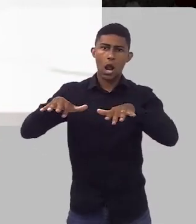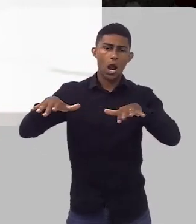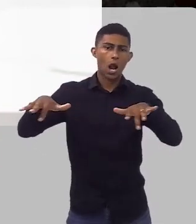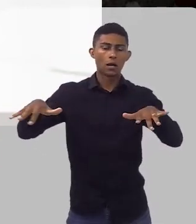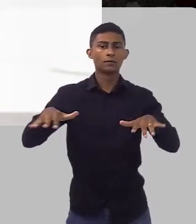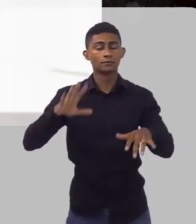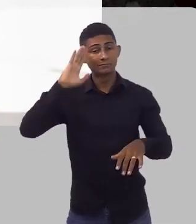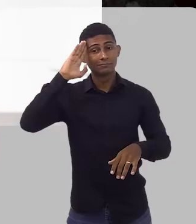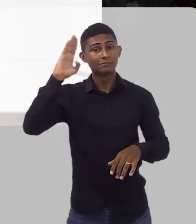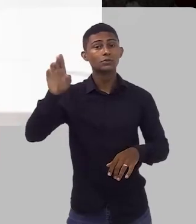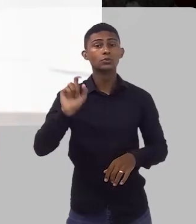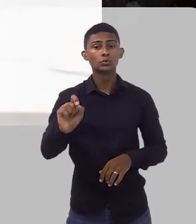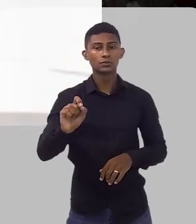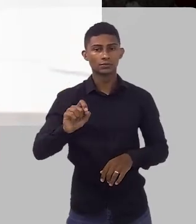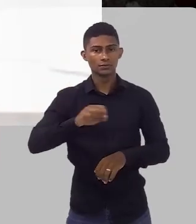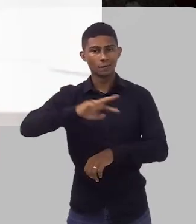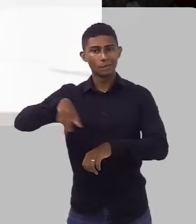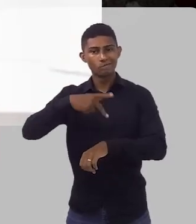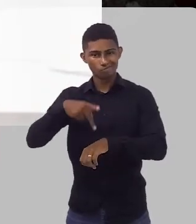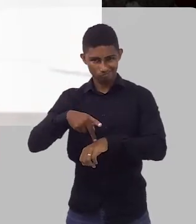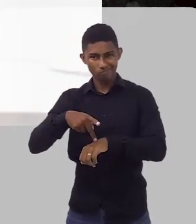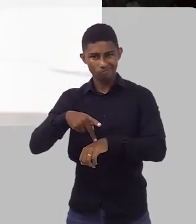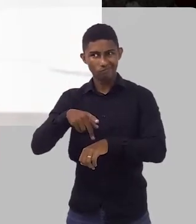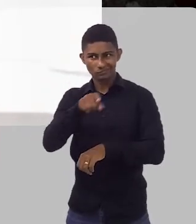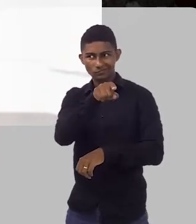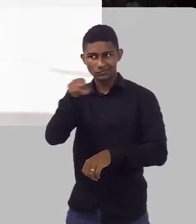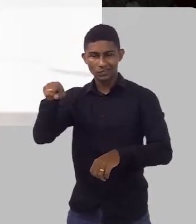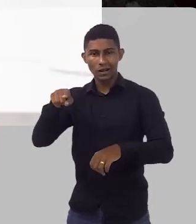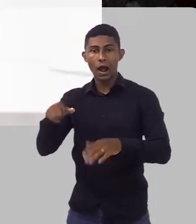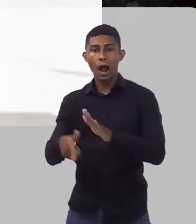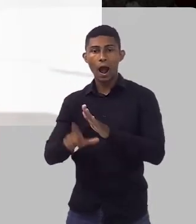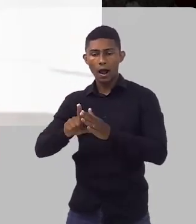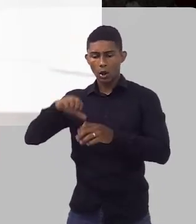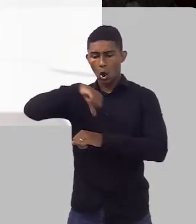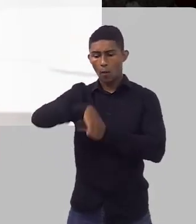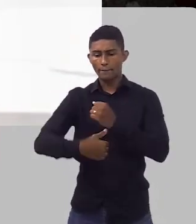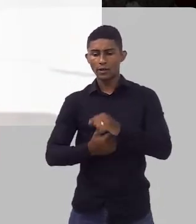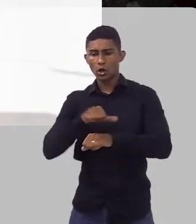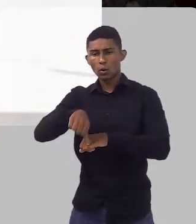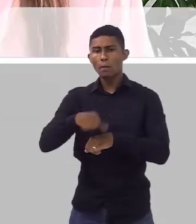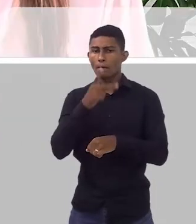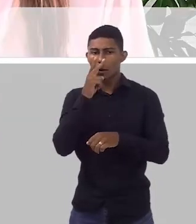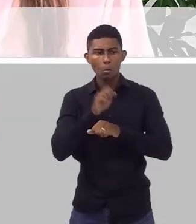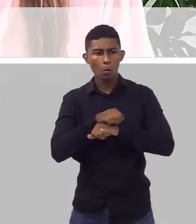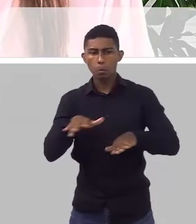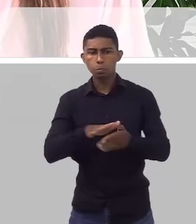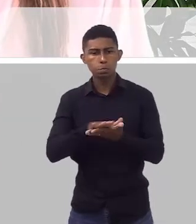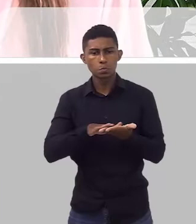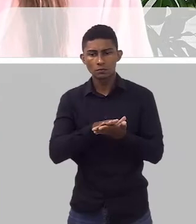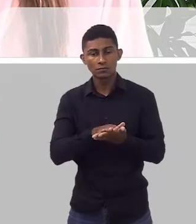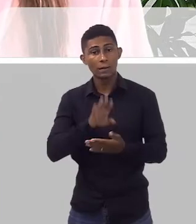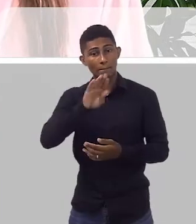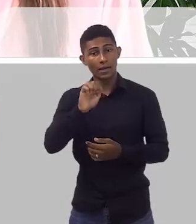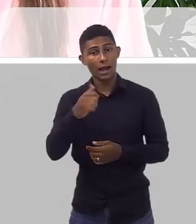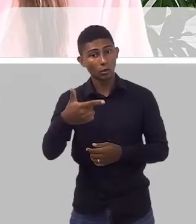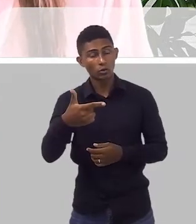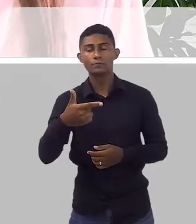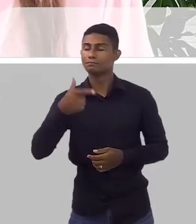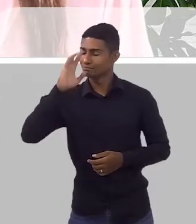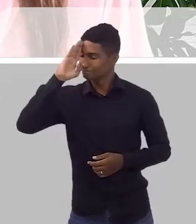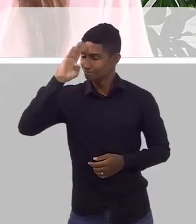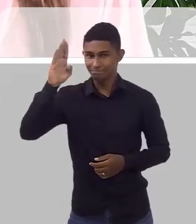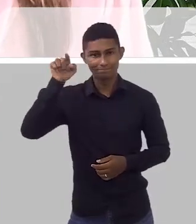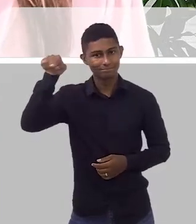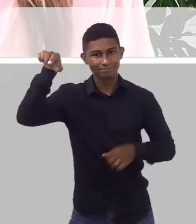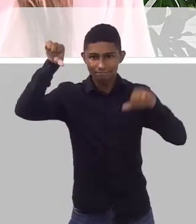transmissão, especialmente em países que não vivenciaram uma grande infecção pela Ômicron original. Mas vamos acompanhando,